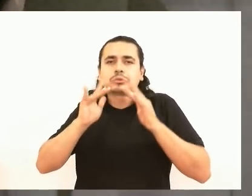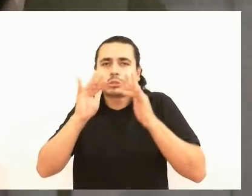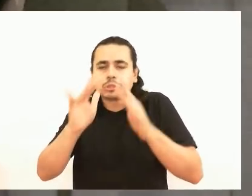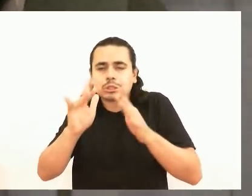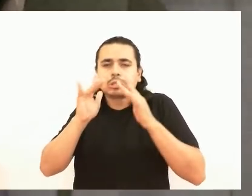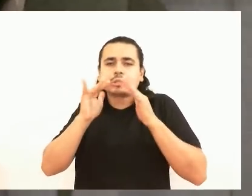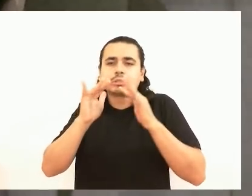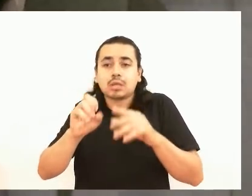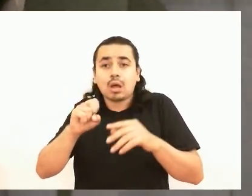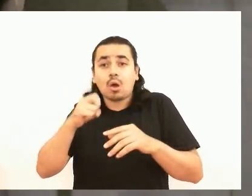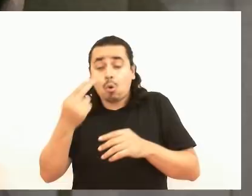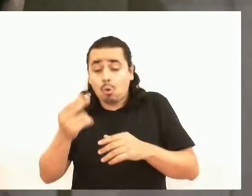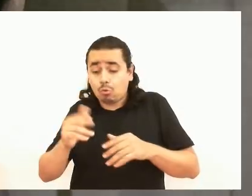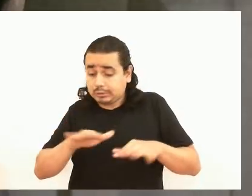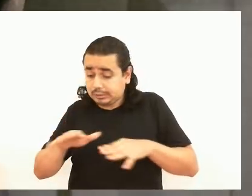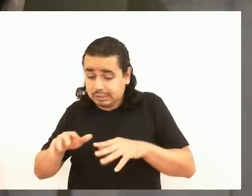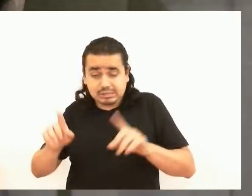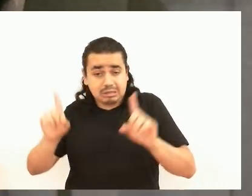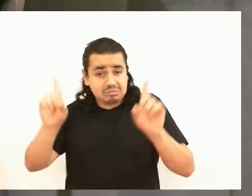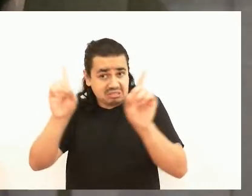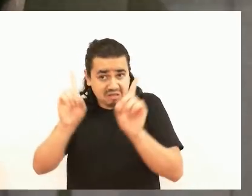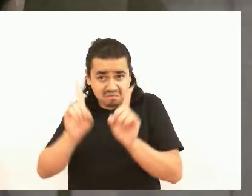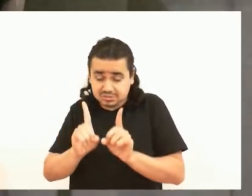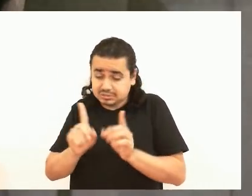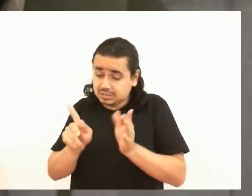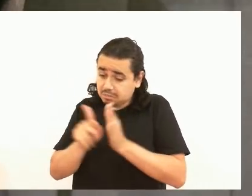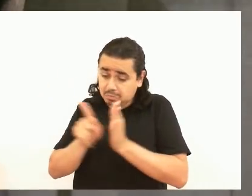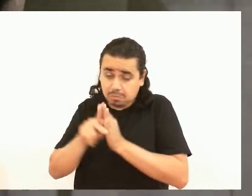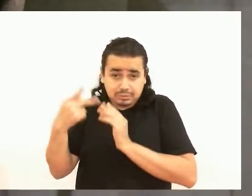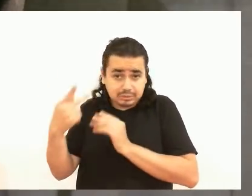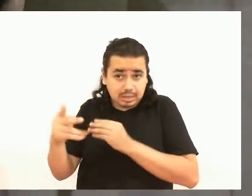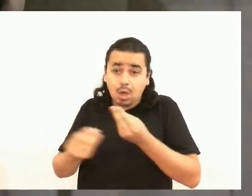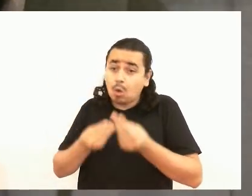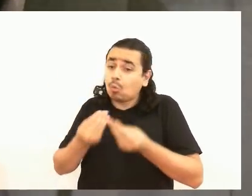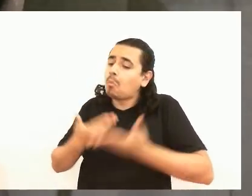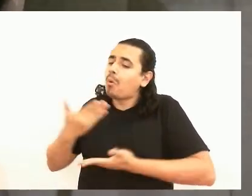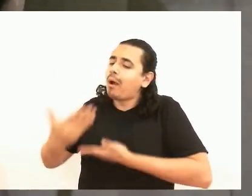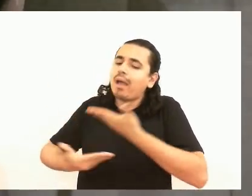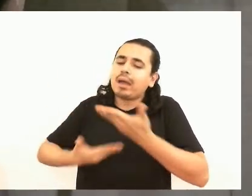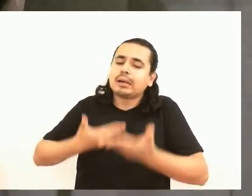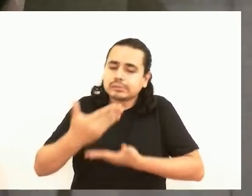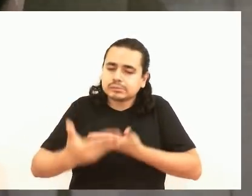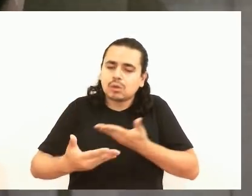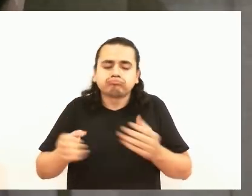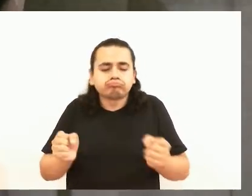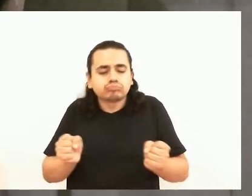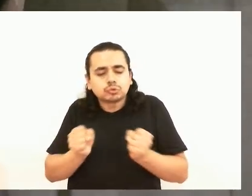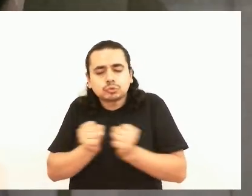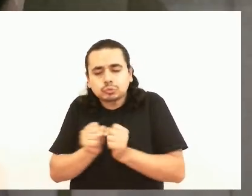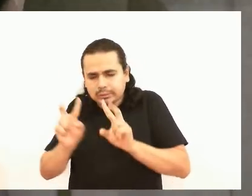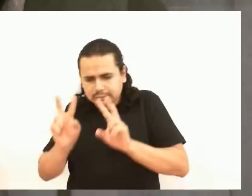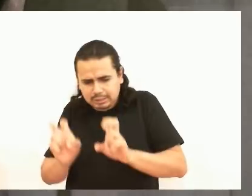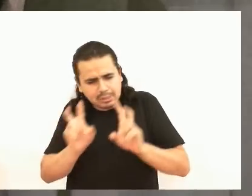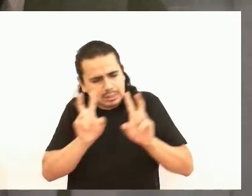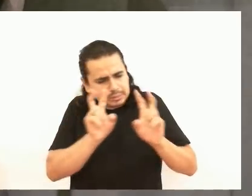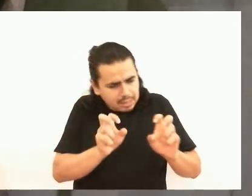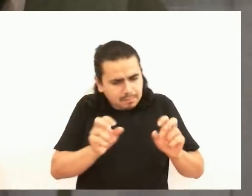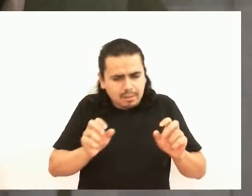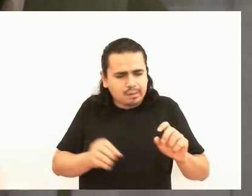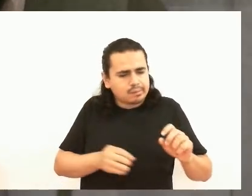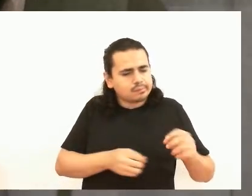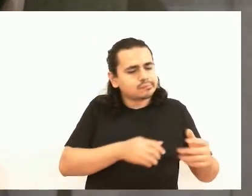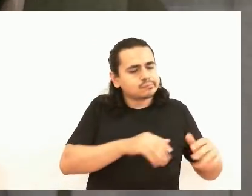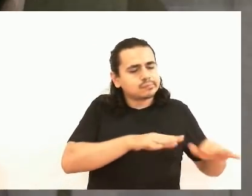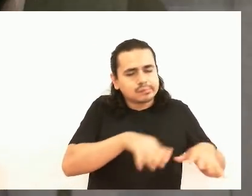com alguma deficiência enfim com alguma relação então eu acho que você podia juntar essas duas perguntas e